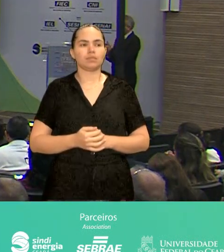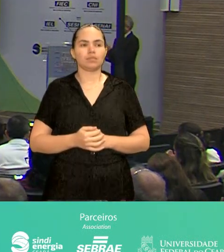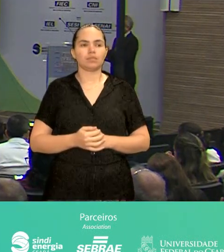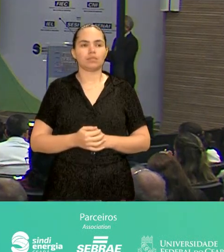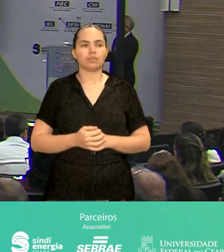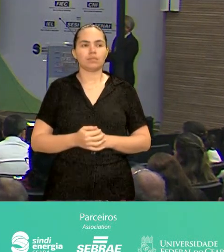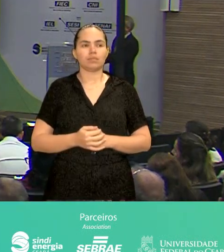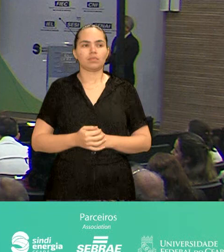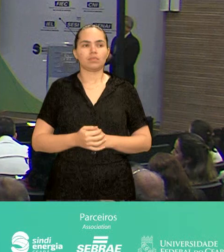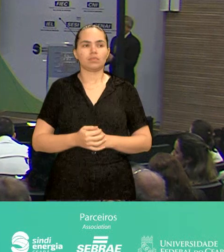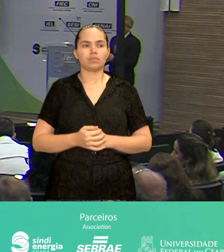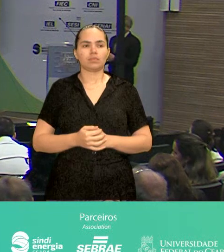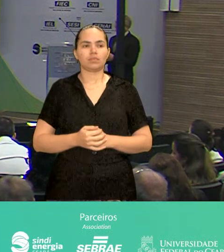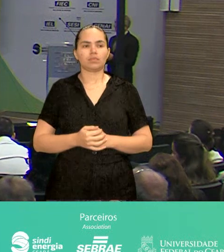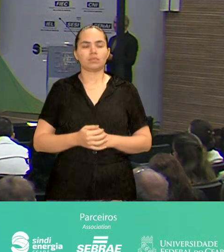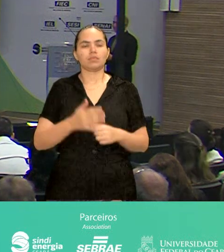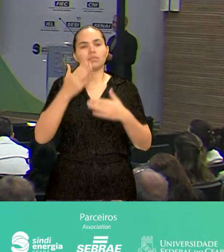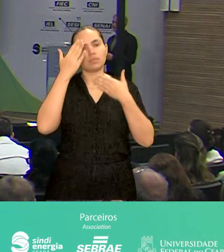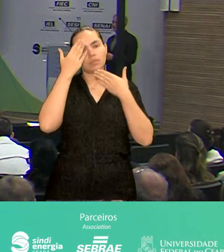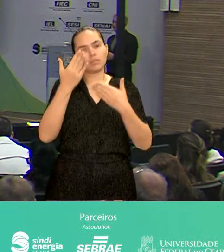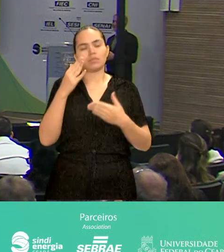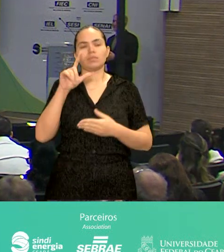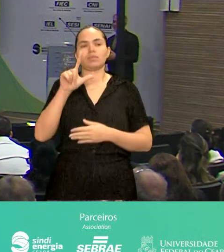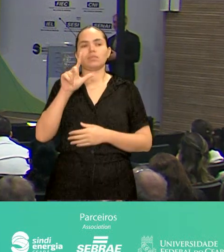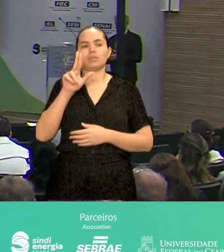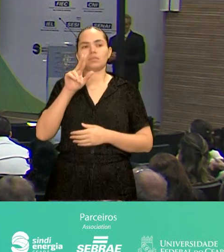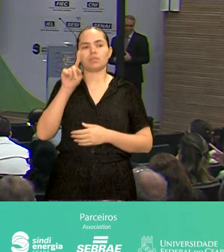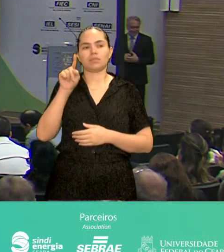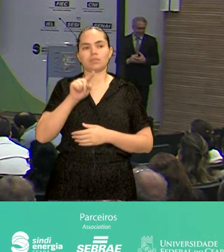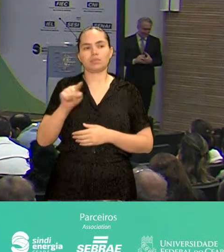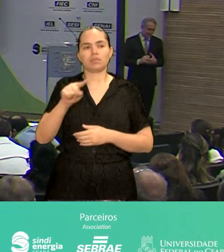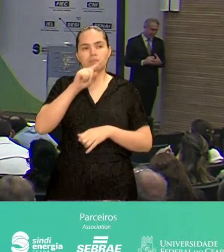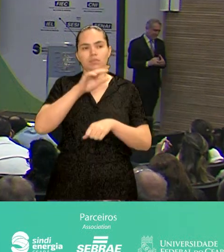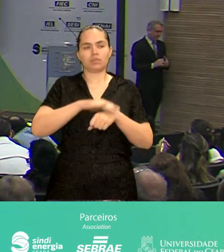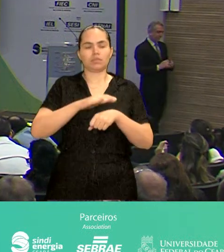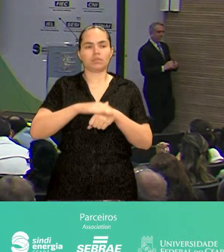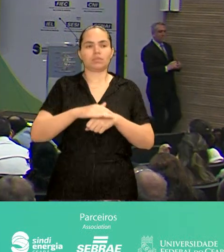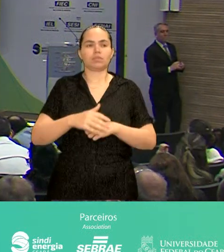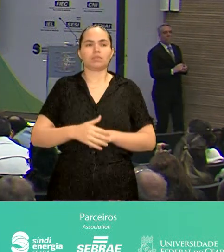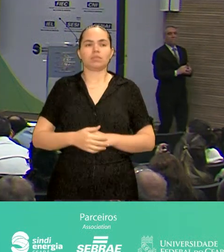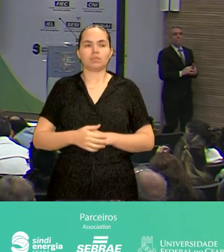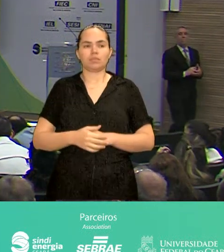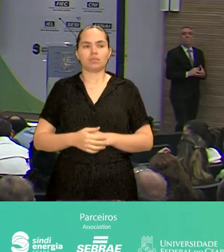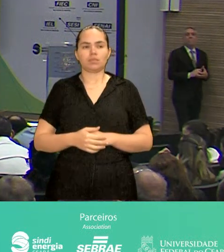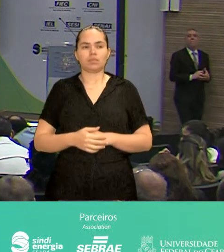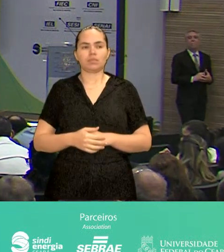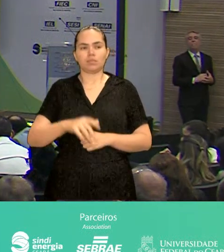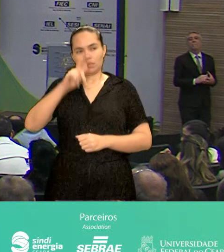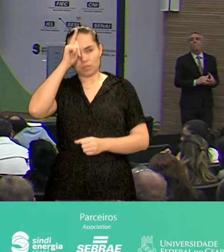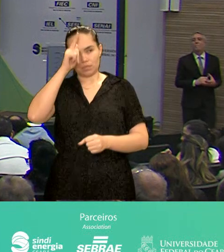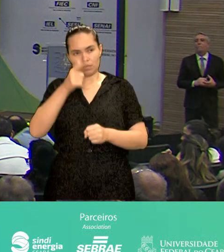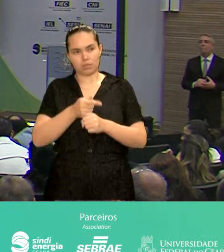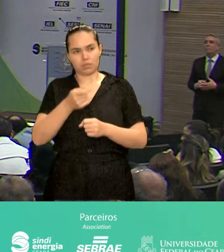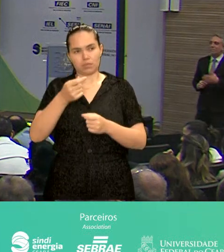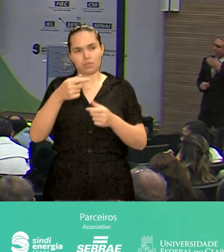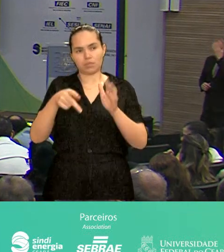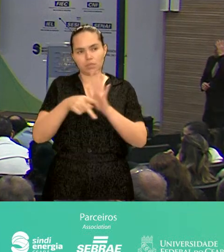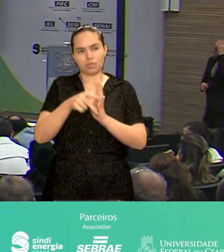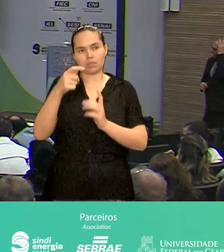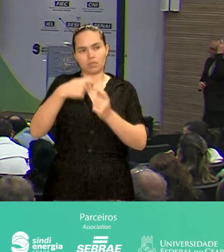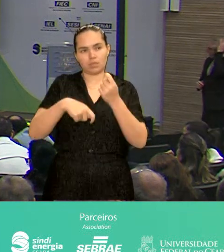Thank you, Luis. Obrigada, Luiz. O Luiz, Luiz ele is gerente de desenvolvimento de business negócios da developer,